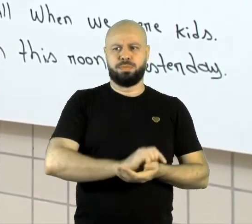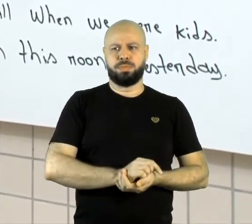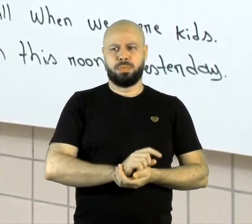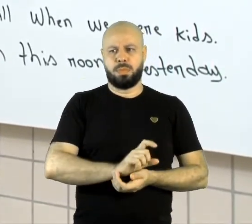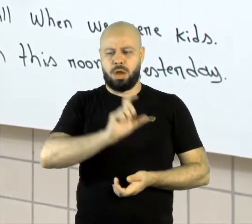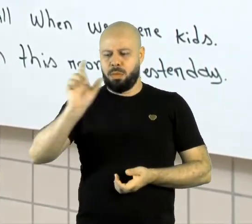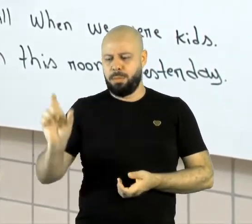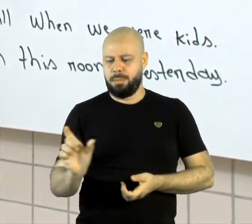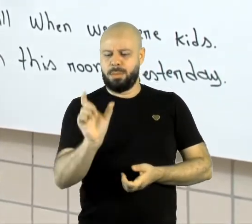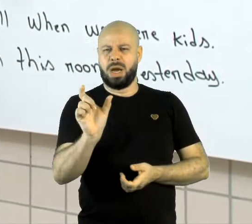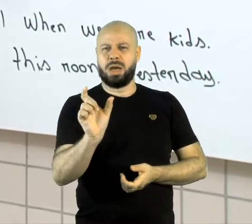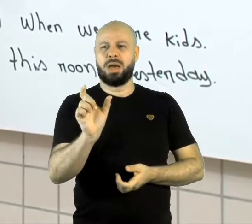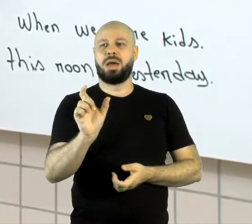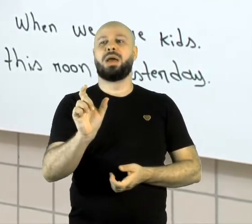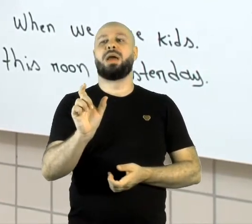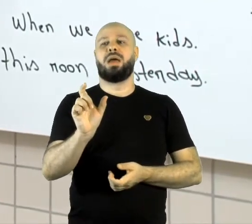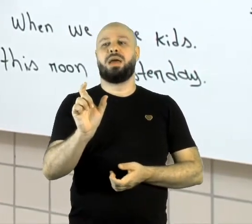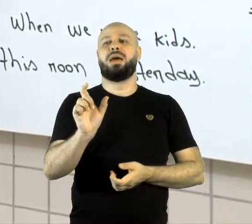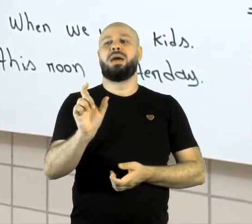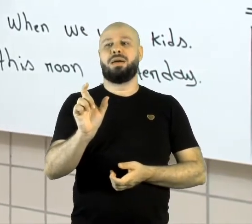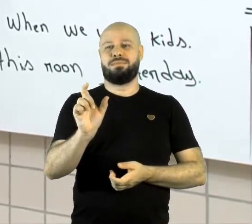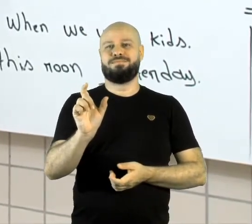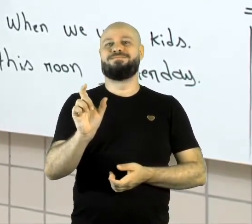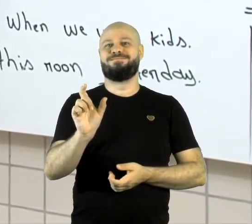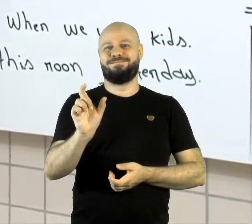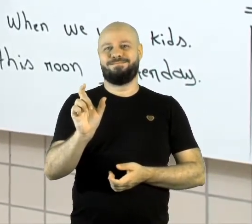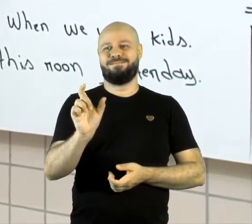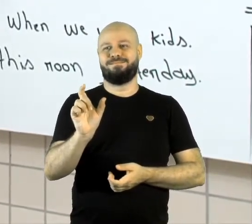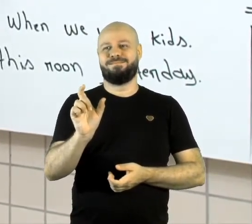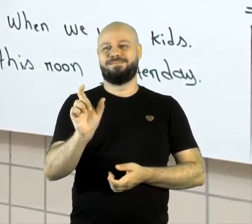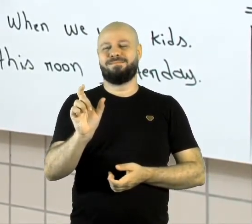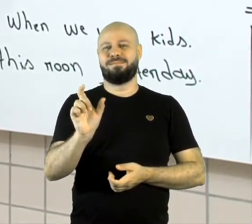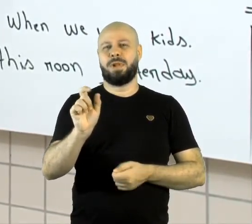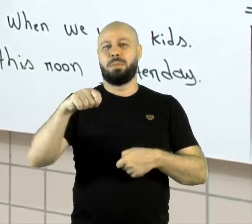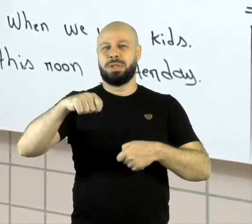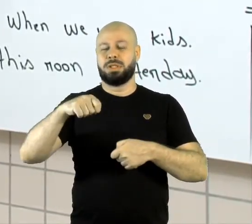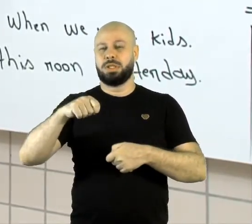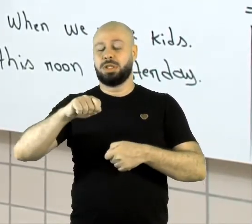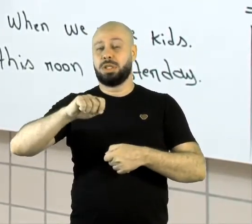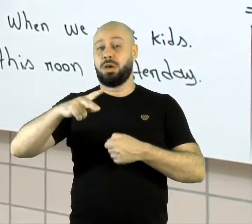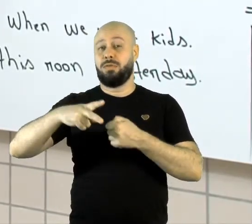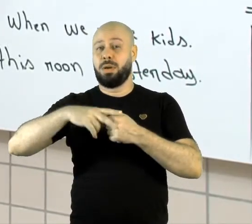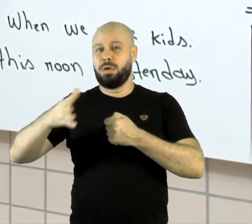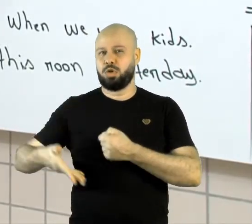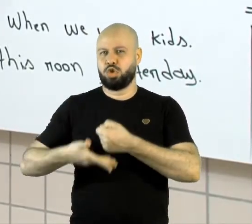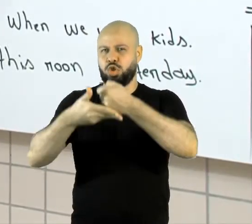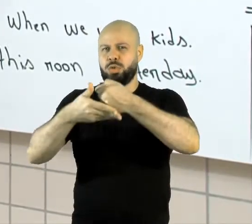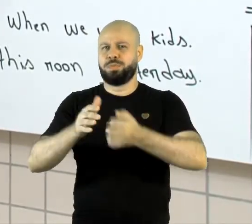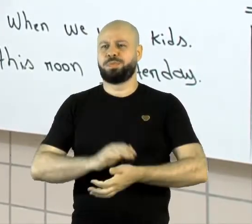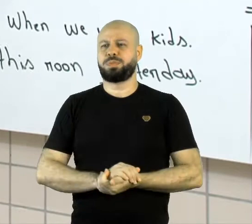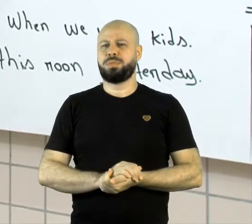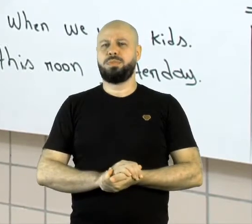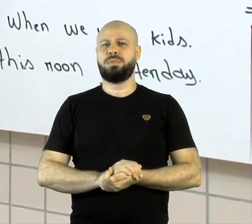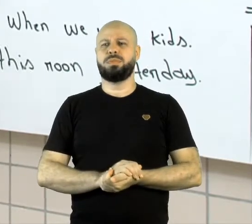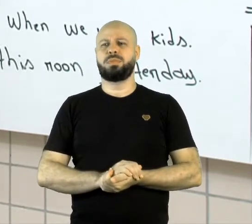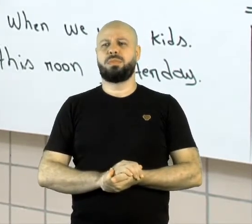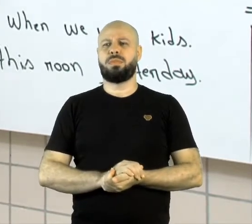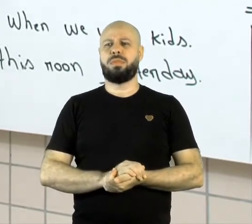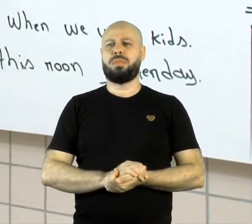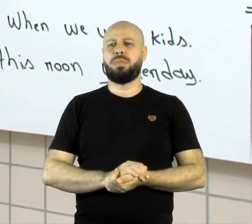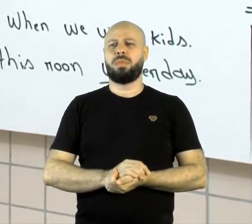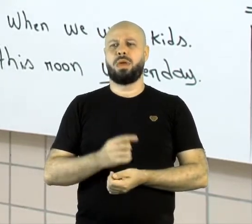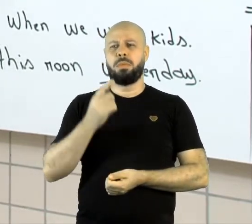eu tenho didn't, que vai levar este verbo study, que é o verbo estudar, para